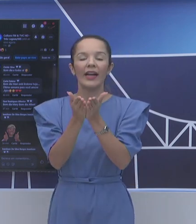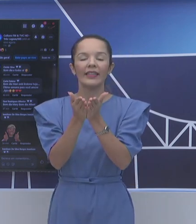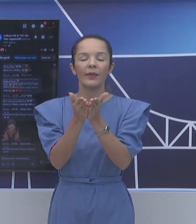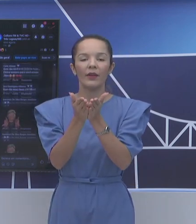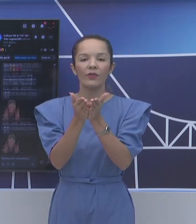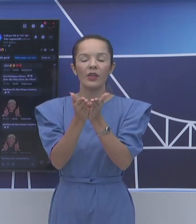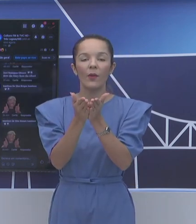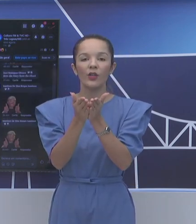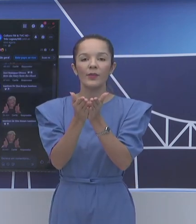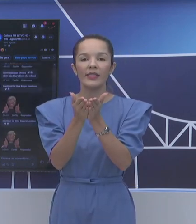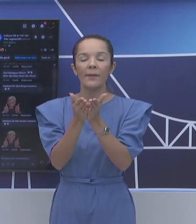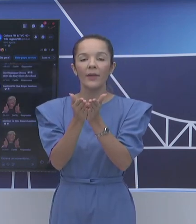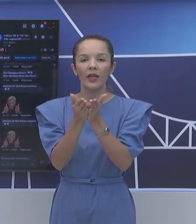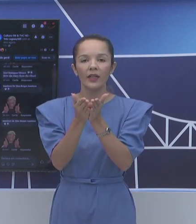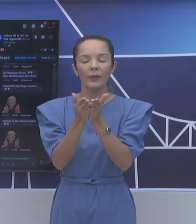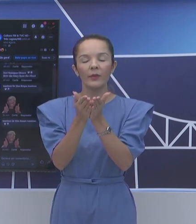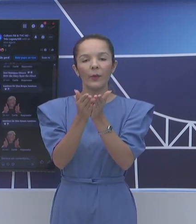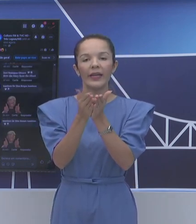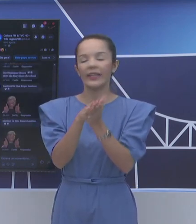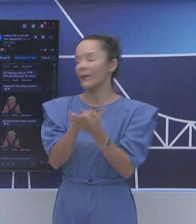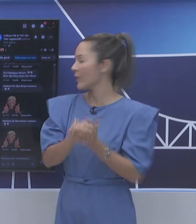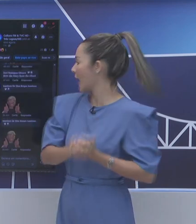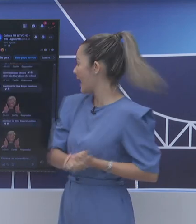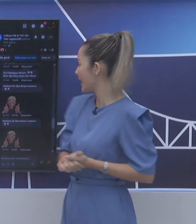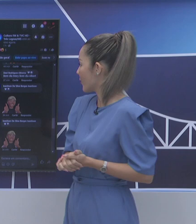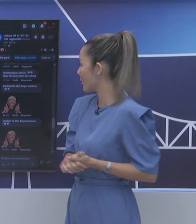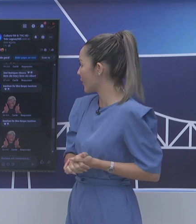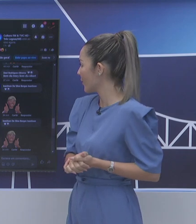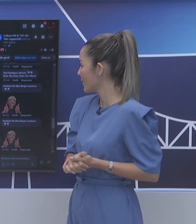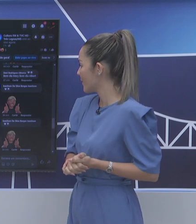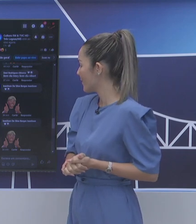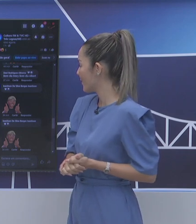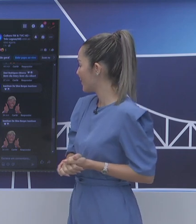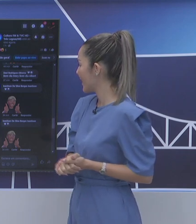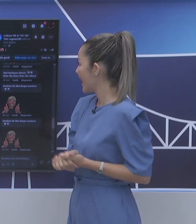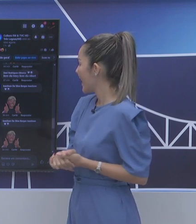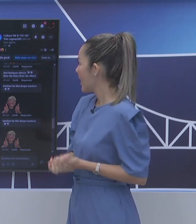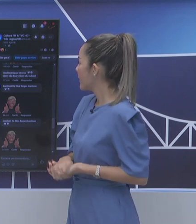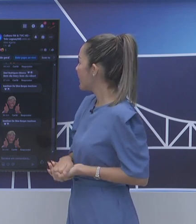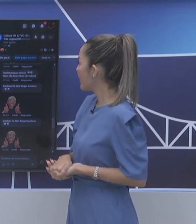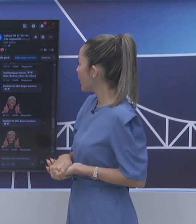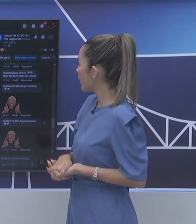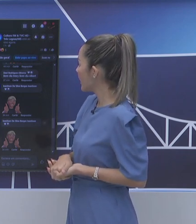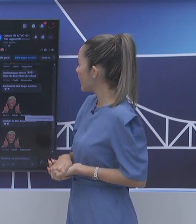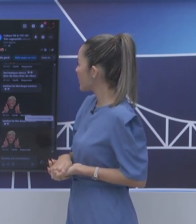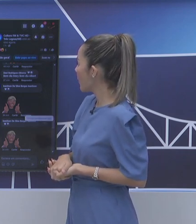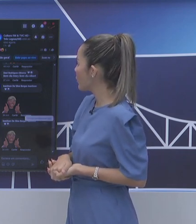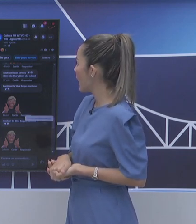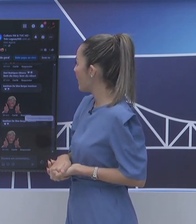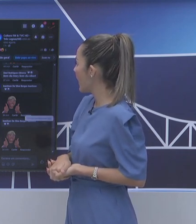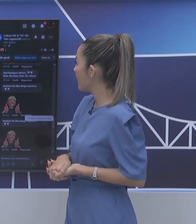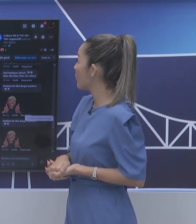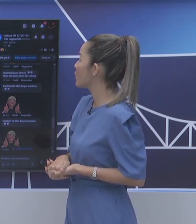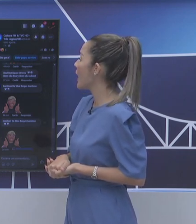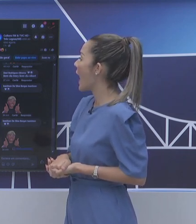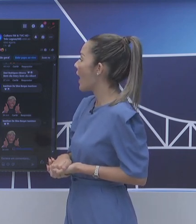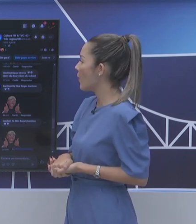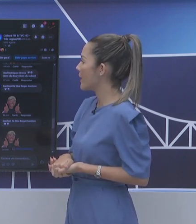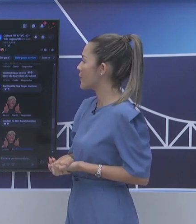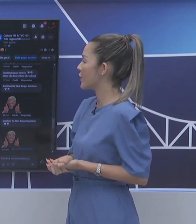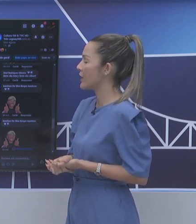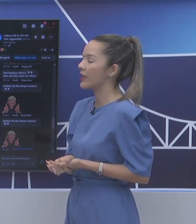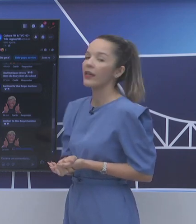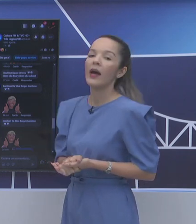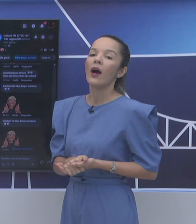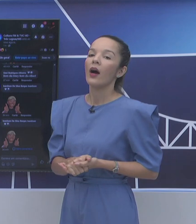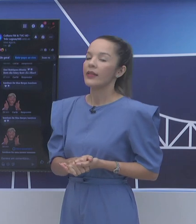Beijo, Carlinha, pra você. Uma ótima semana também. Muito obrigada pelo carinho, viu? Legal. Tem mais aí, né? Davi Rodrigues, bom dia, Mari. Bom dia,